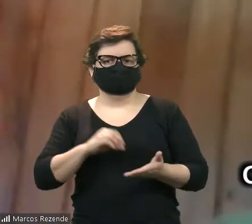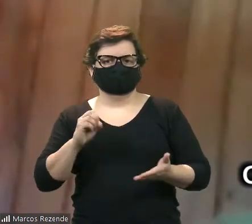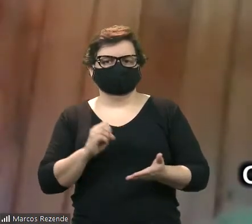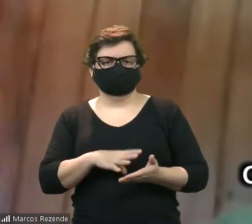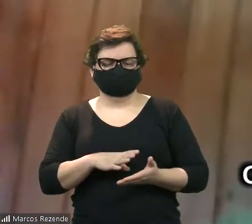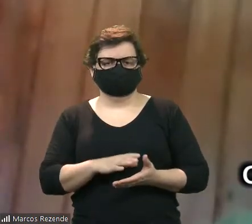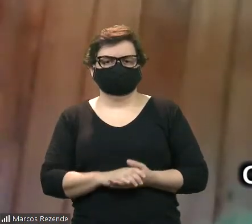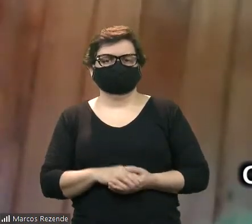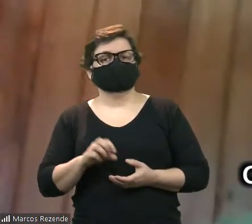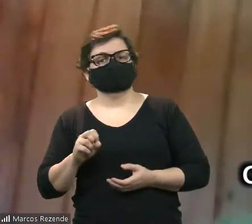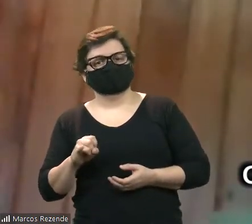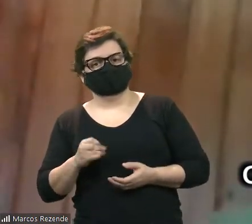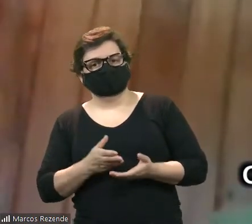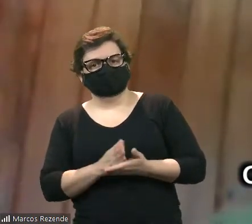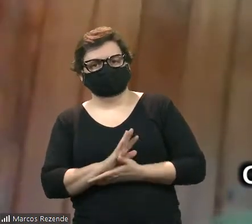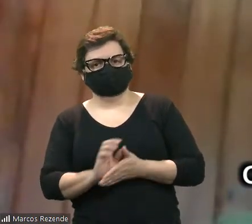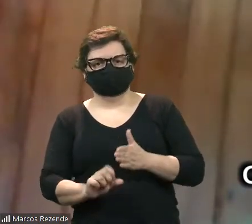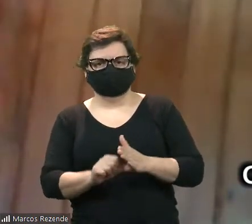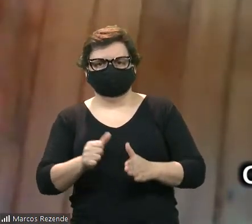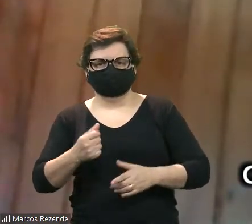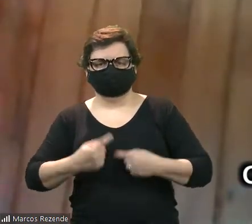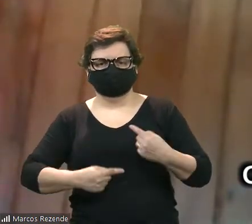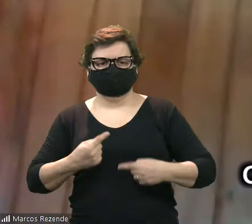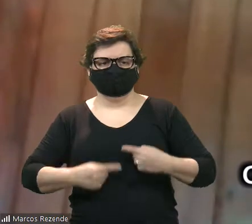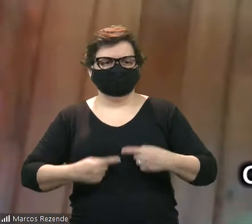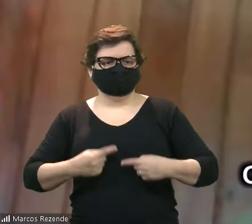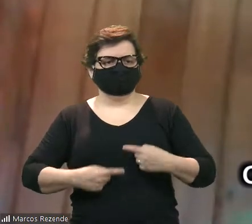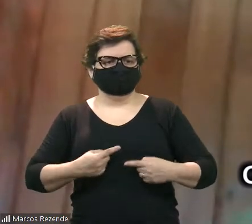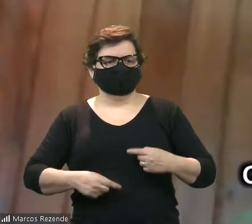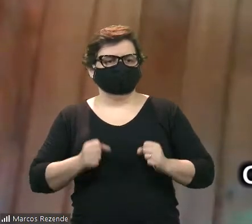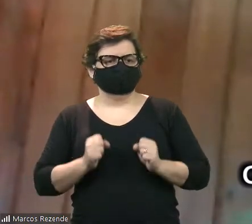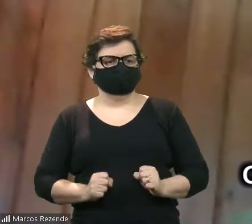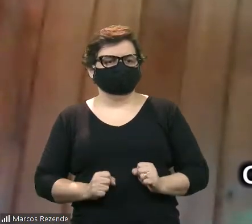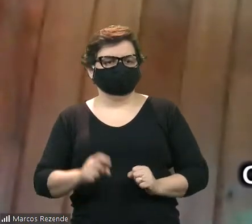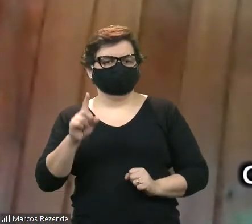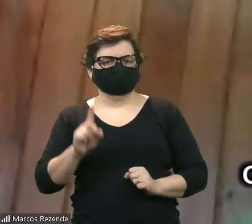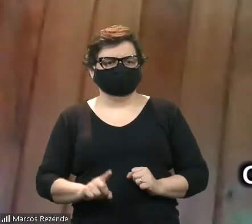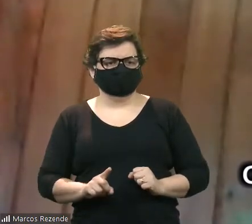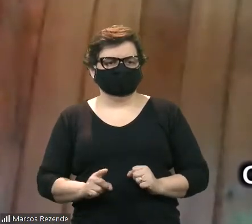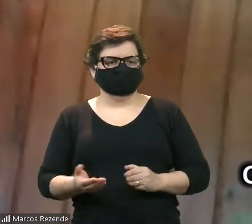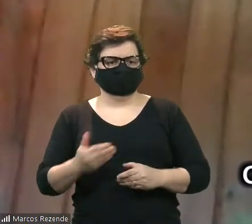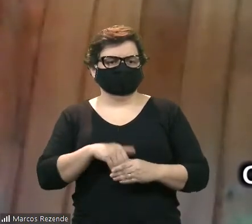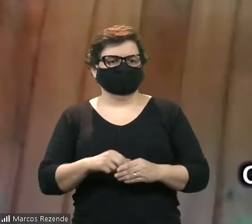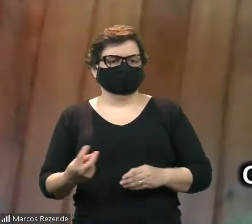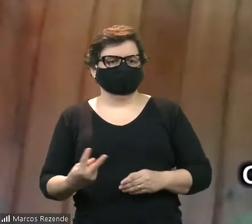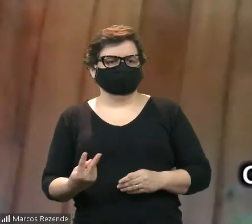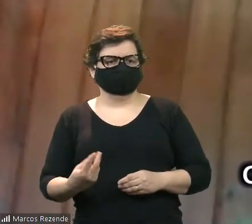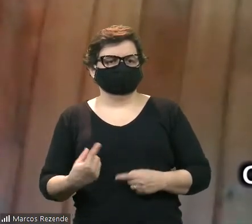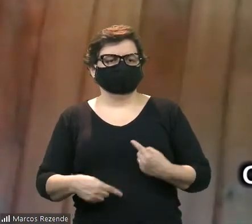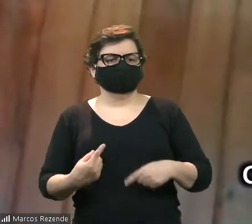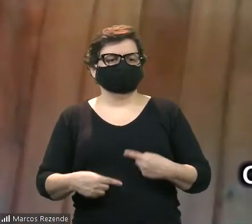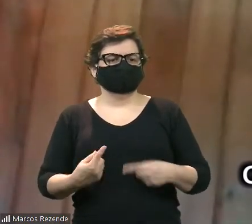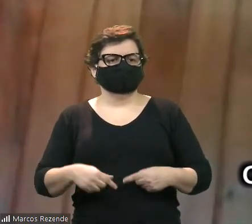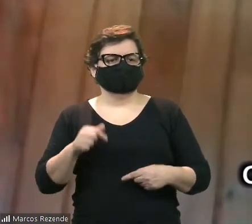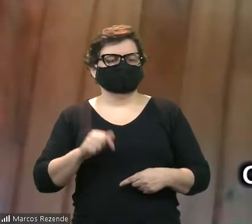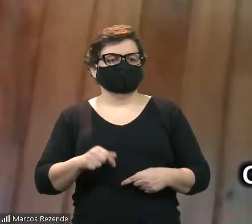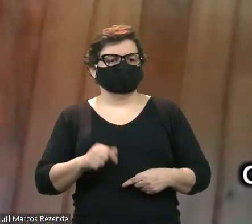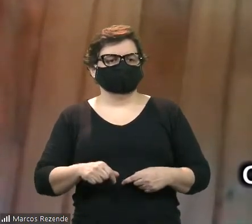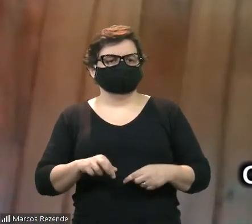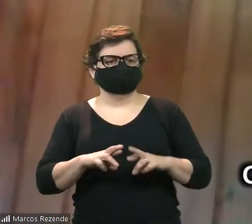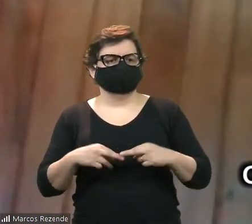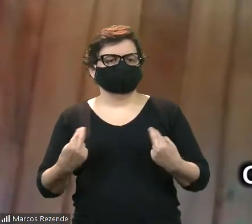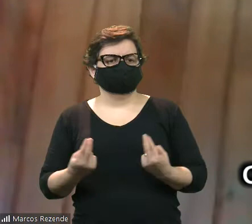se aprovados em primeira discussão, possam ser apreciados em segunda discussão ainda nessa